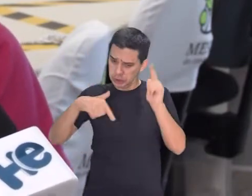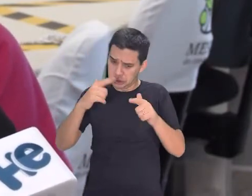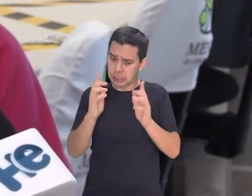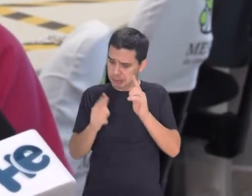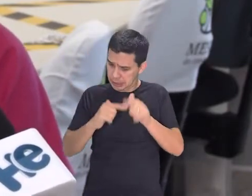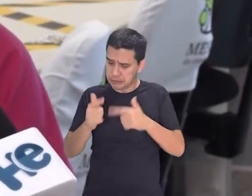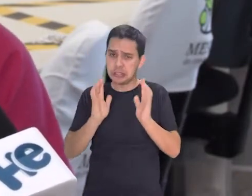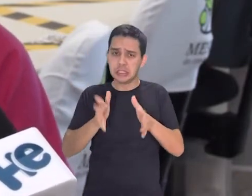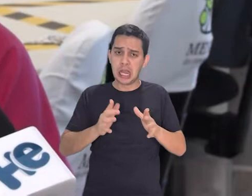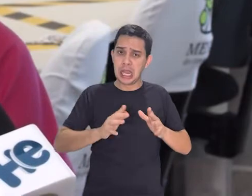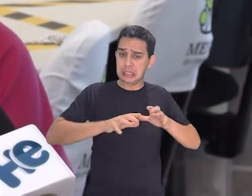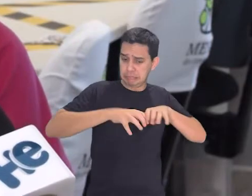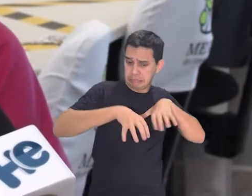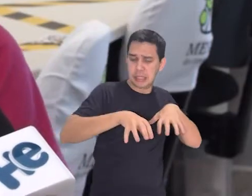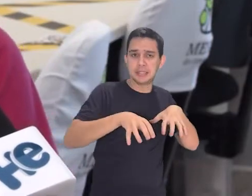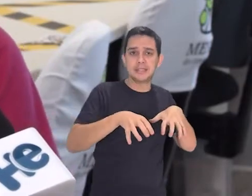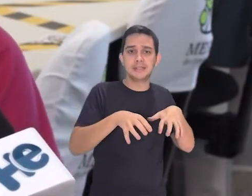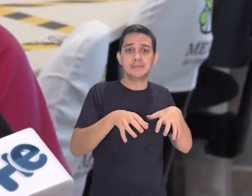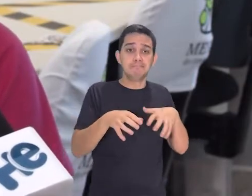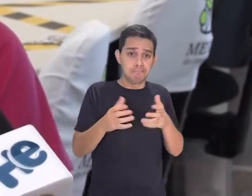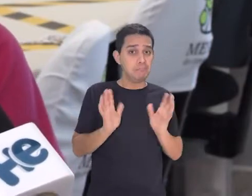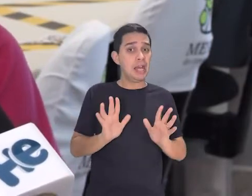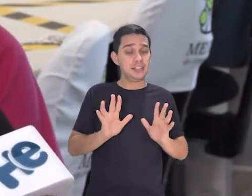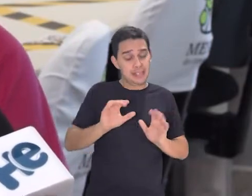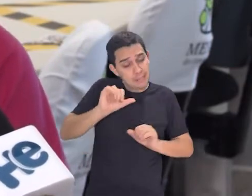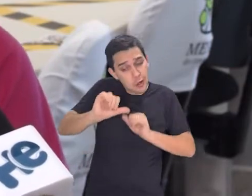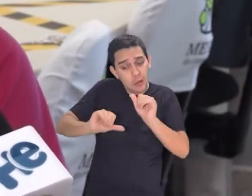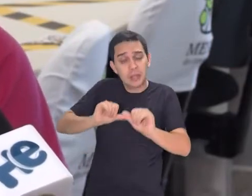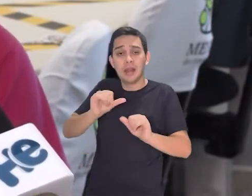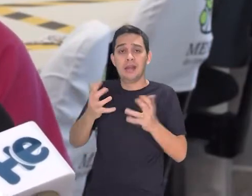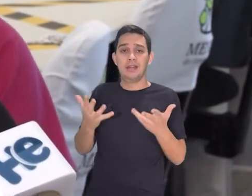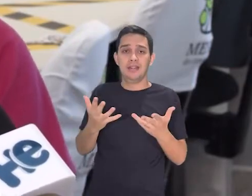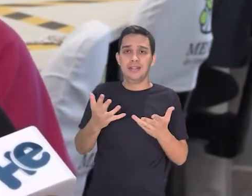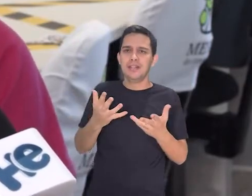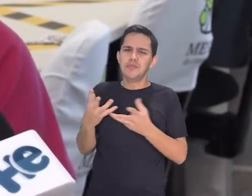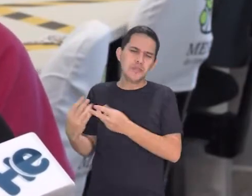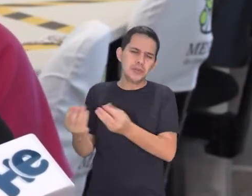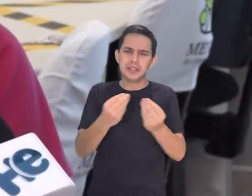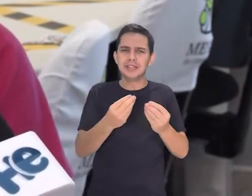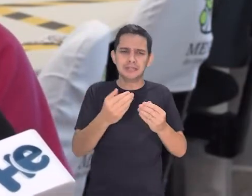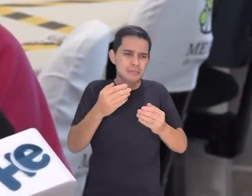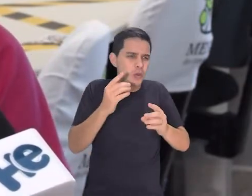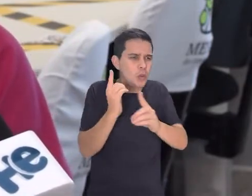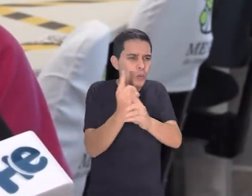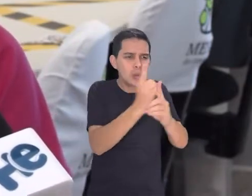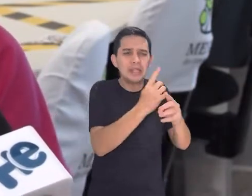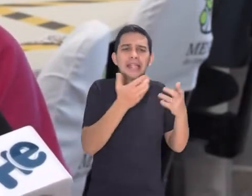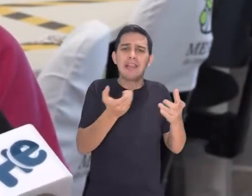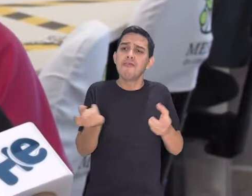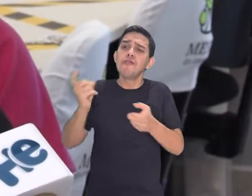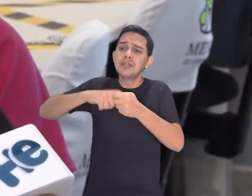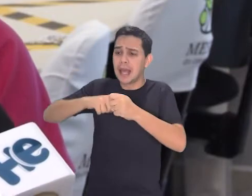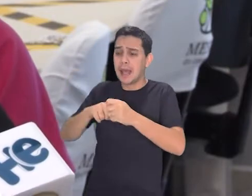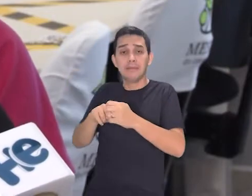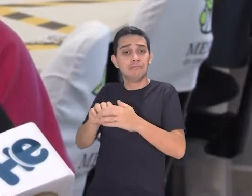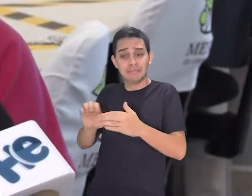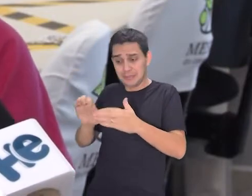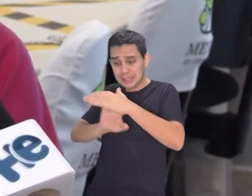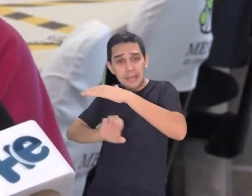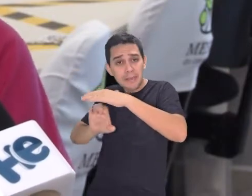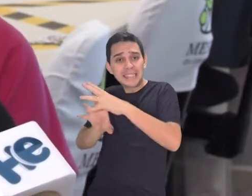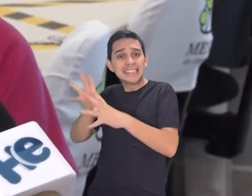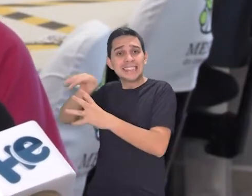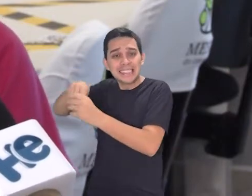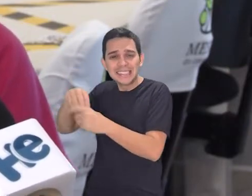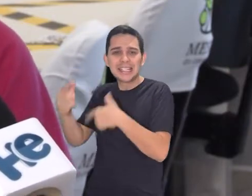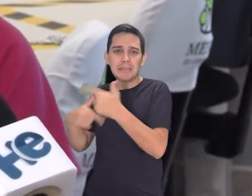todo mundo às vezes pedindo para poder vir para a empresa, encontrar as pessoas. Então eu acho que o formato híbrido ele vai ser